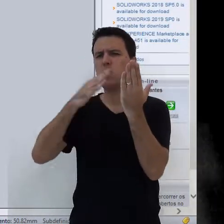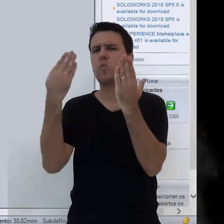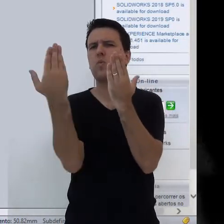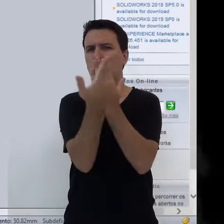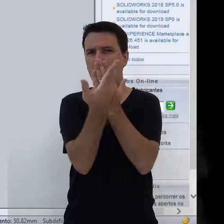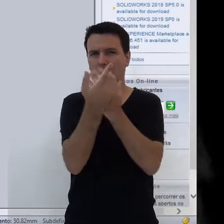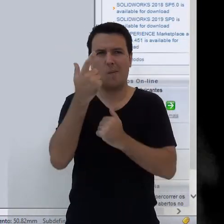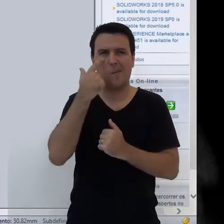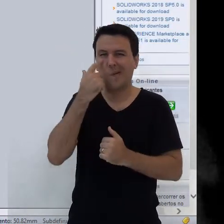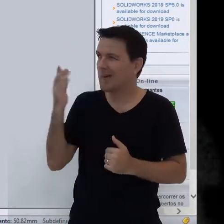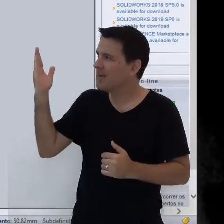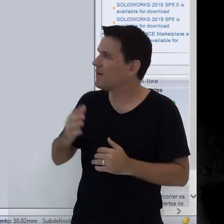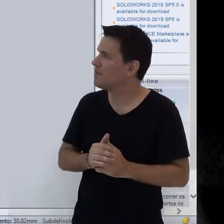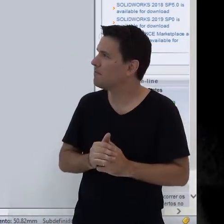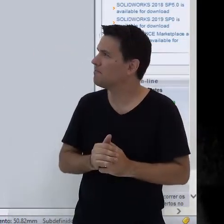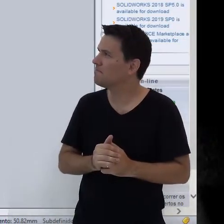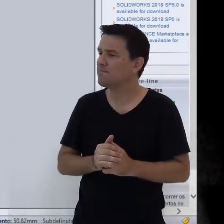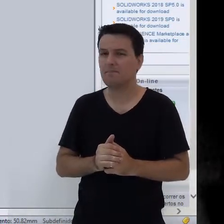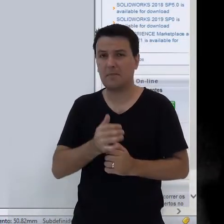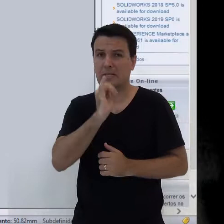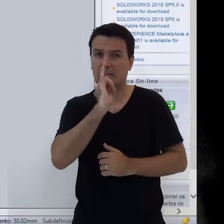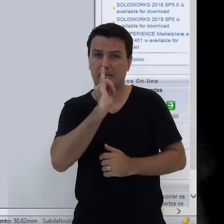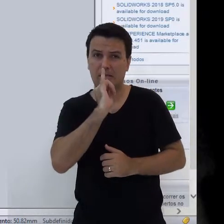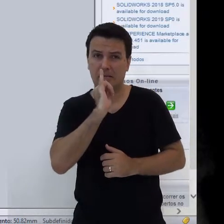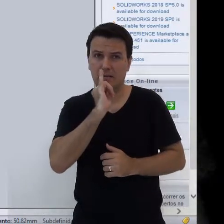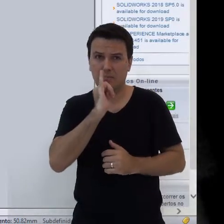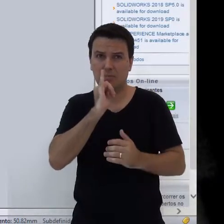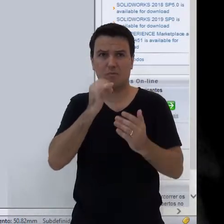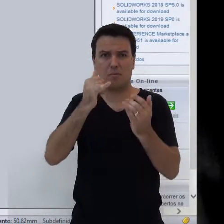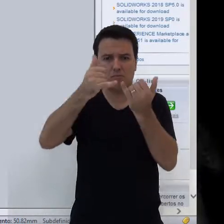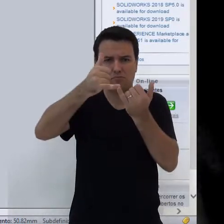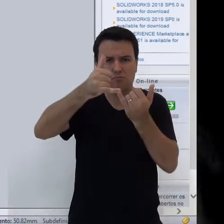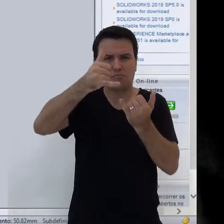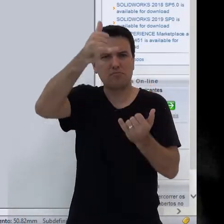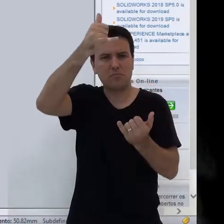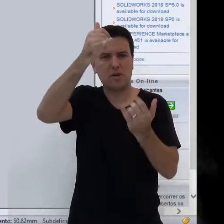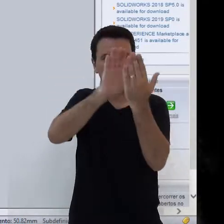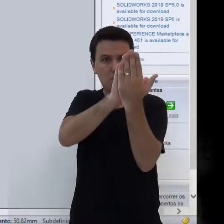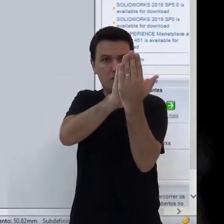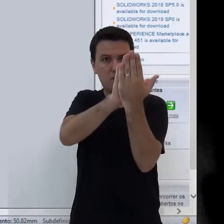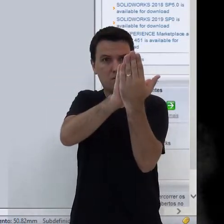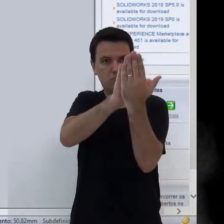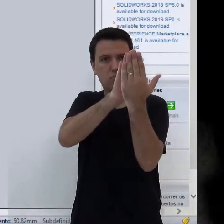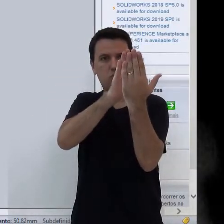sólido de revolução. Então, por exemplo, a partir daquele retângulo, ele vai